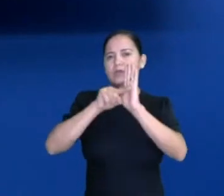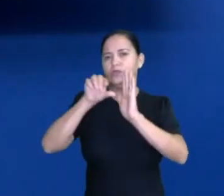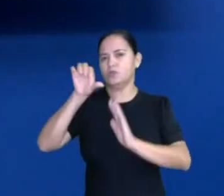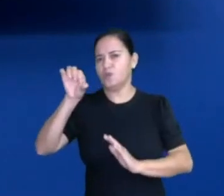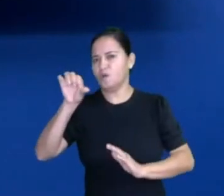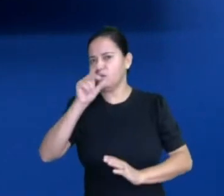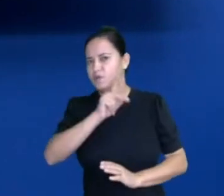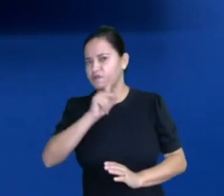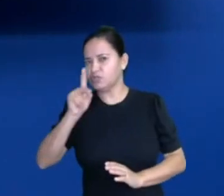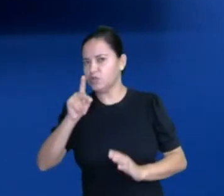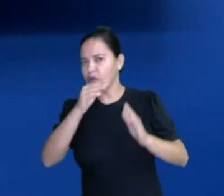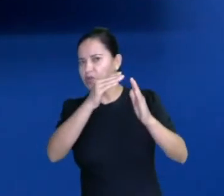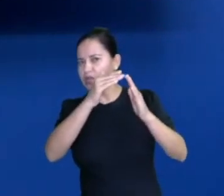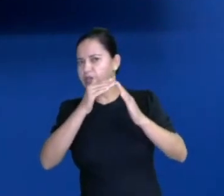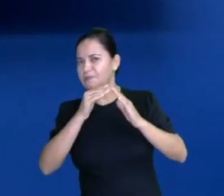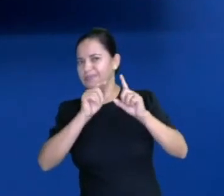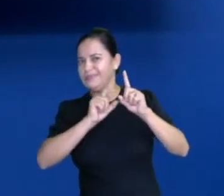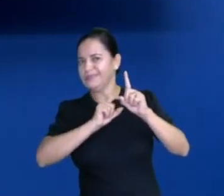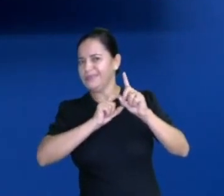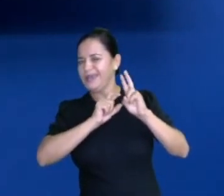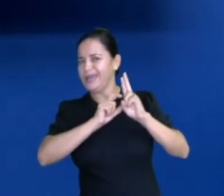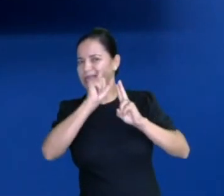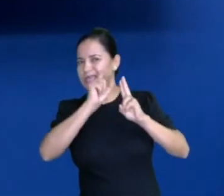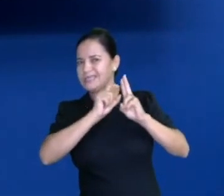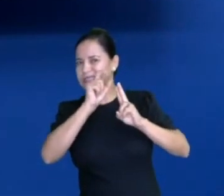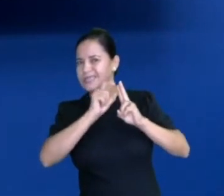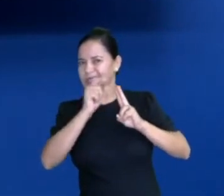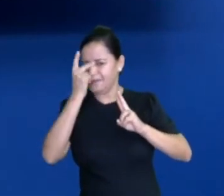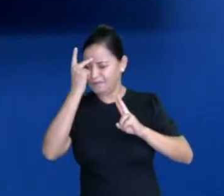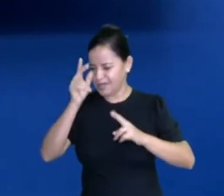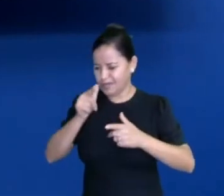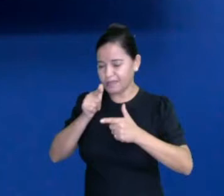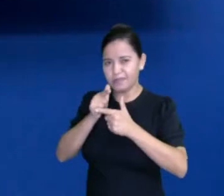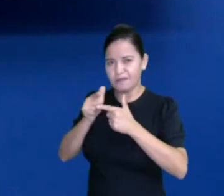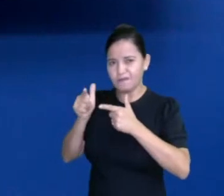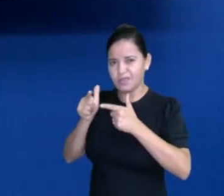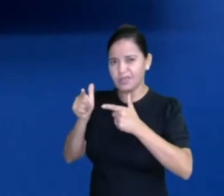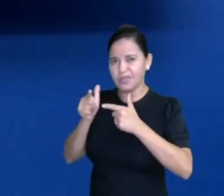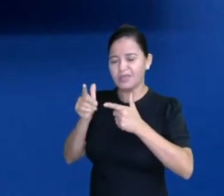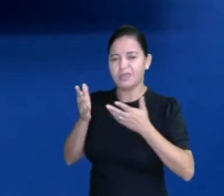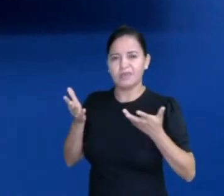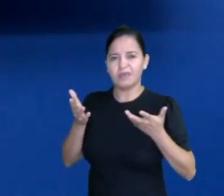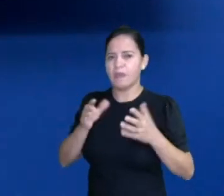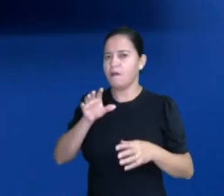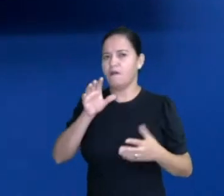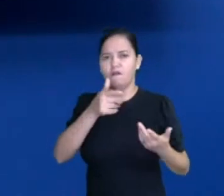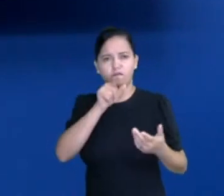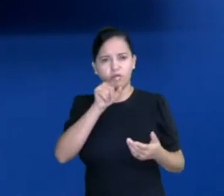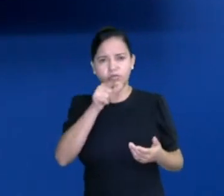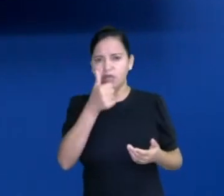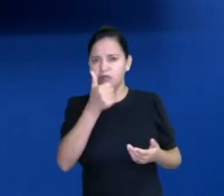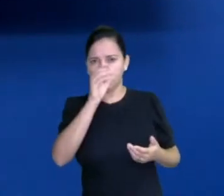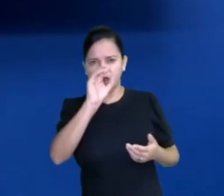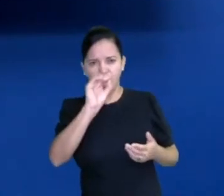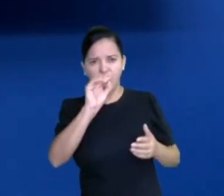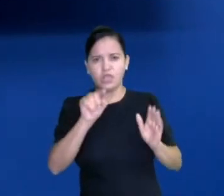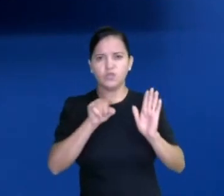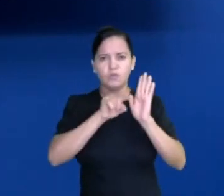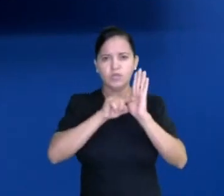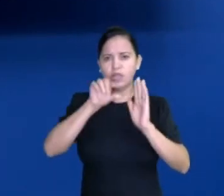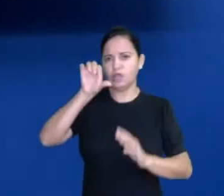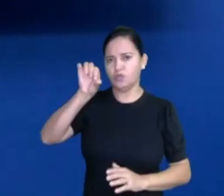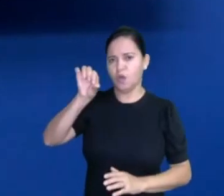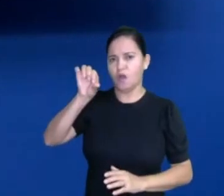a dezena lá para vir dividir. Gente, pega o 10, subtrai o 9, sobra